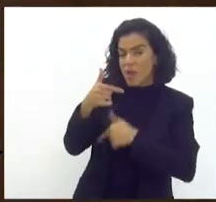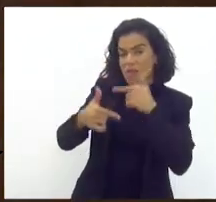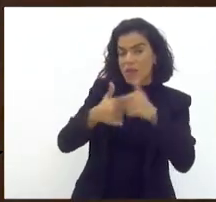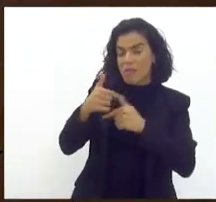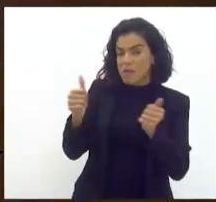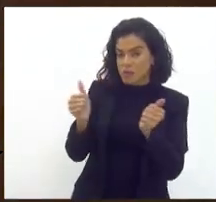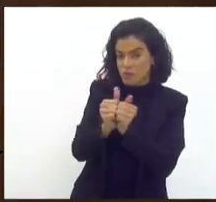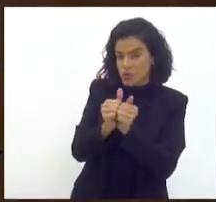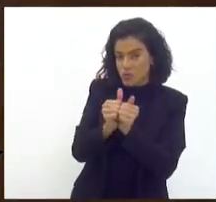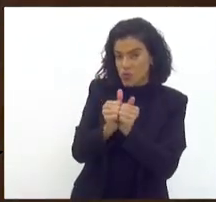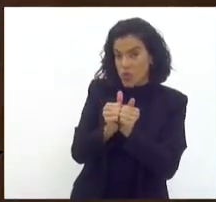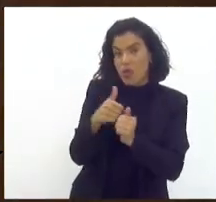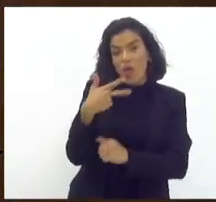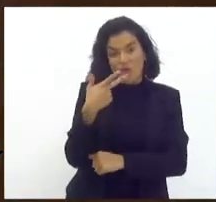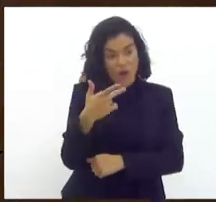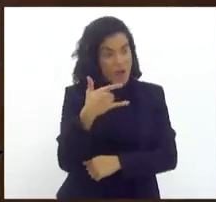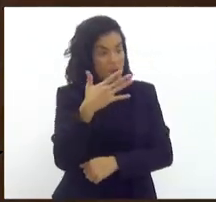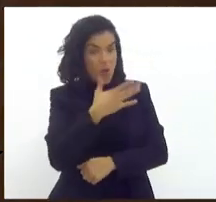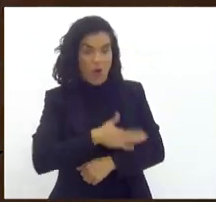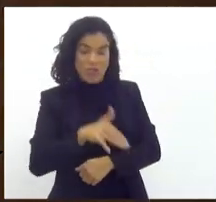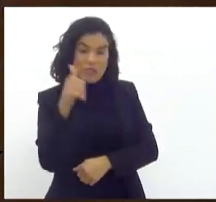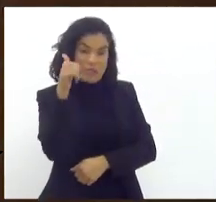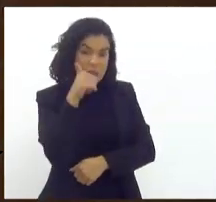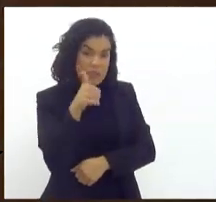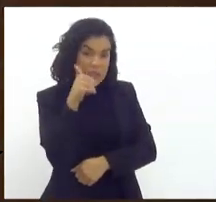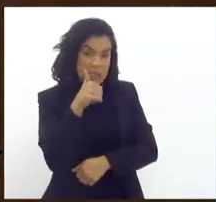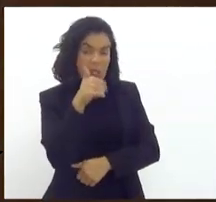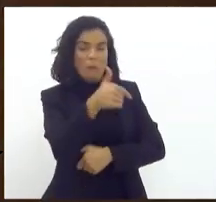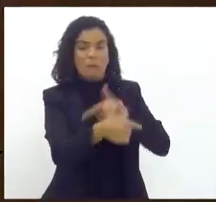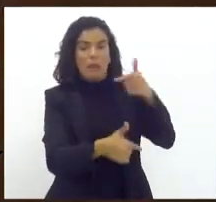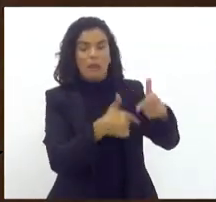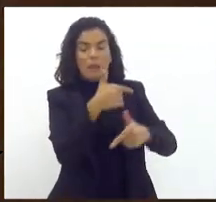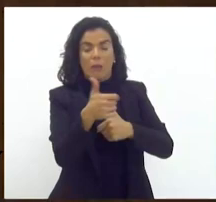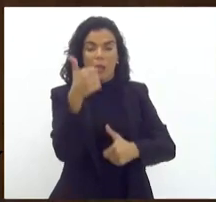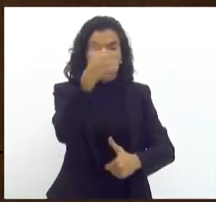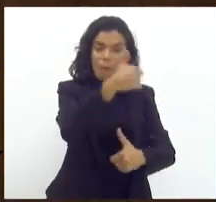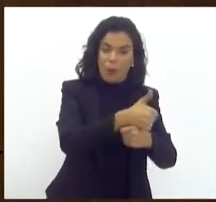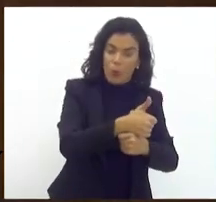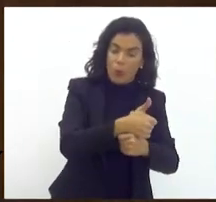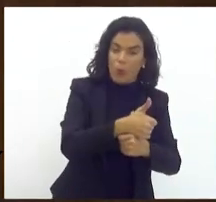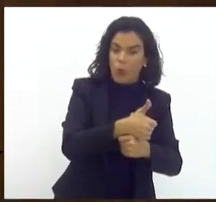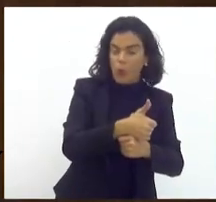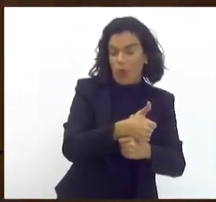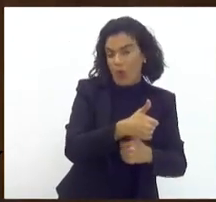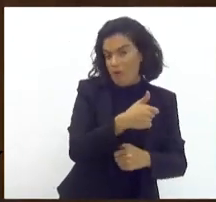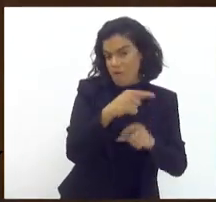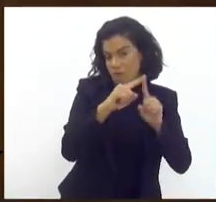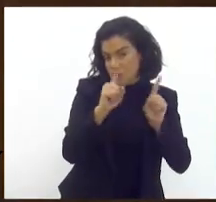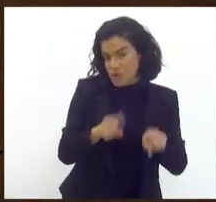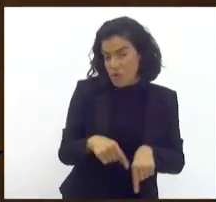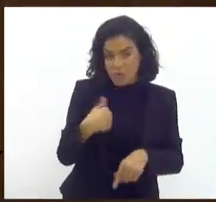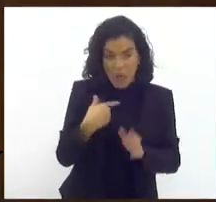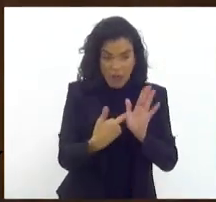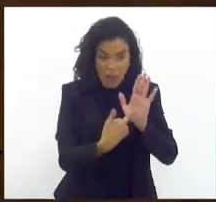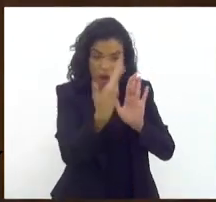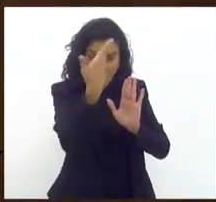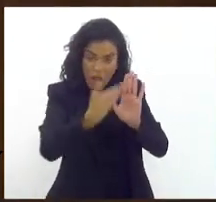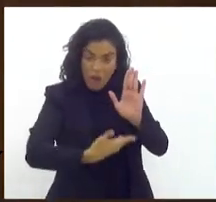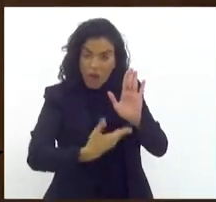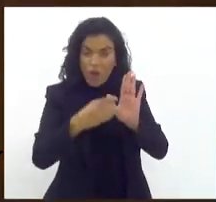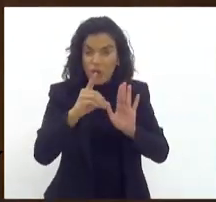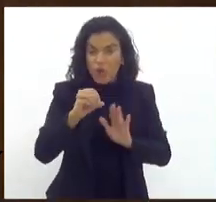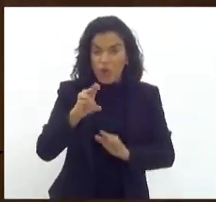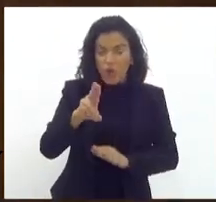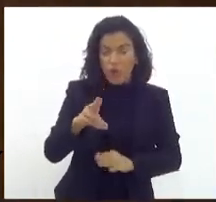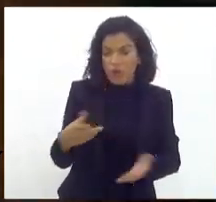com ele e eu digo que ele não gosta que as meninas assumam cargo de confiança no governo dele tá aqui tá no Diário Oficial Muito